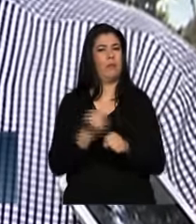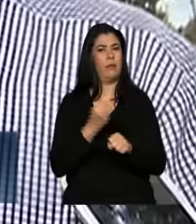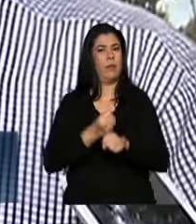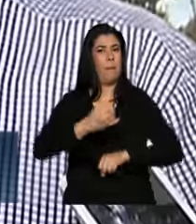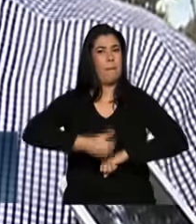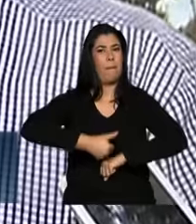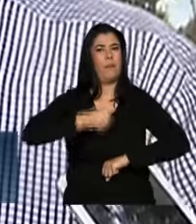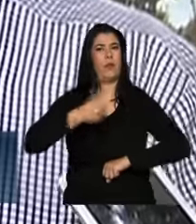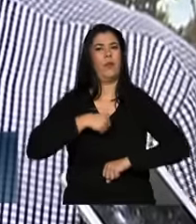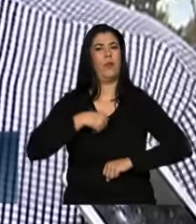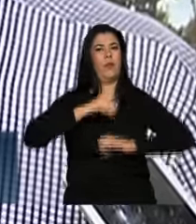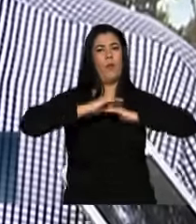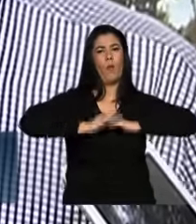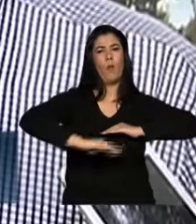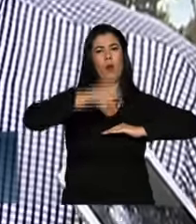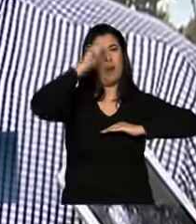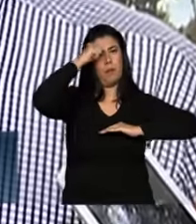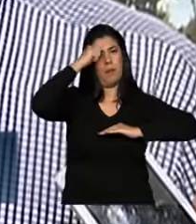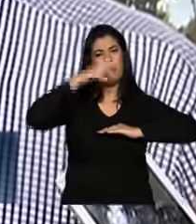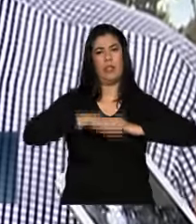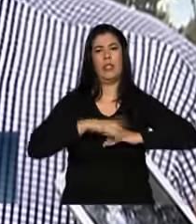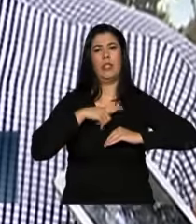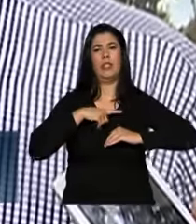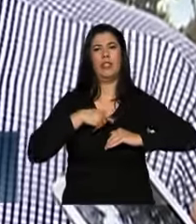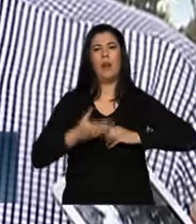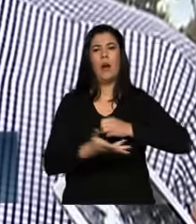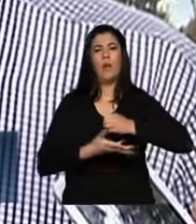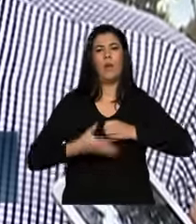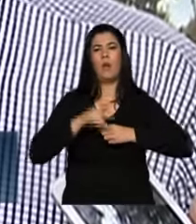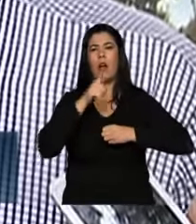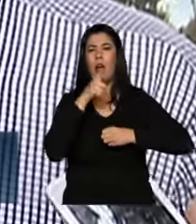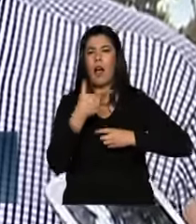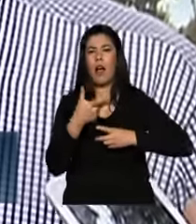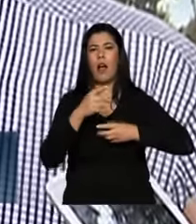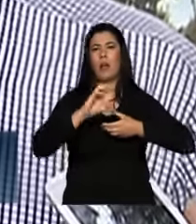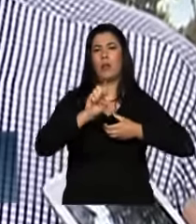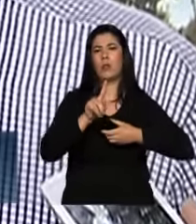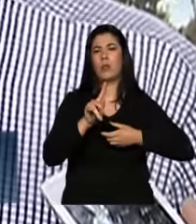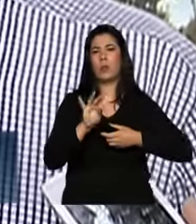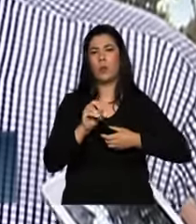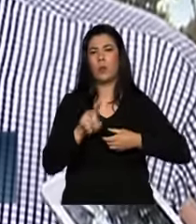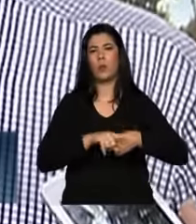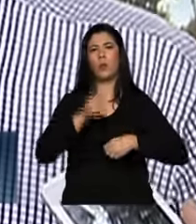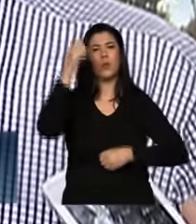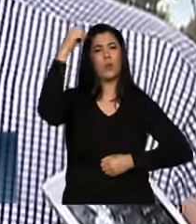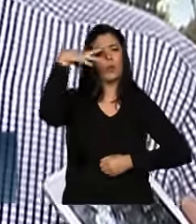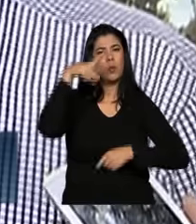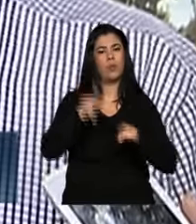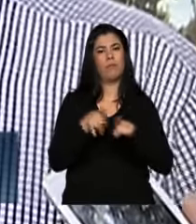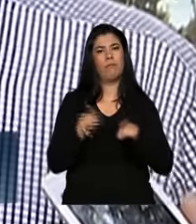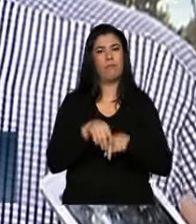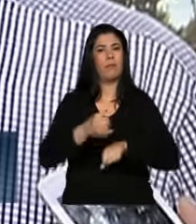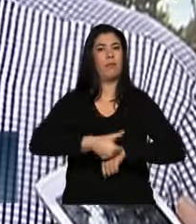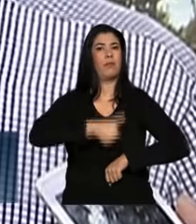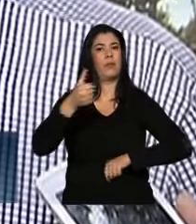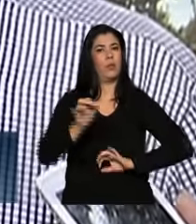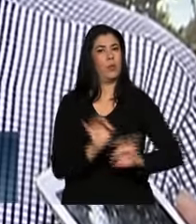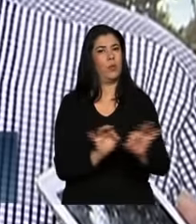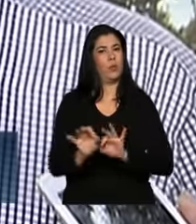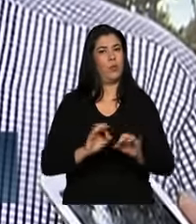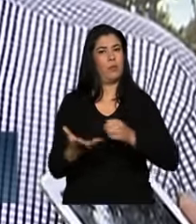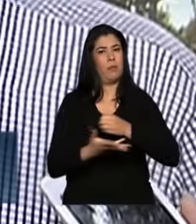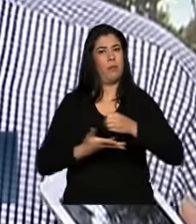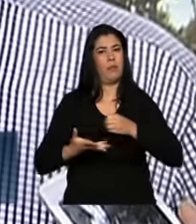estrutura de pavimentação, saneamento, drenagem, abastecimento de água, iluminação, ele vai também compor